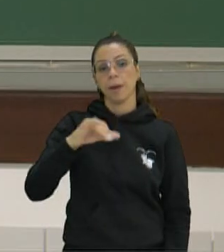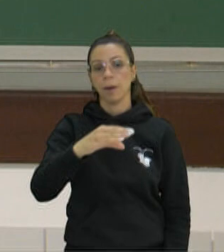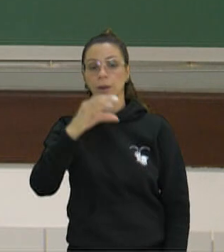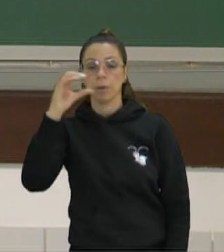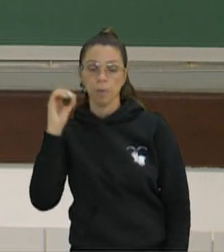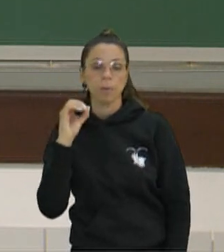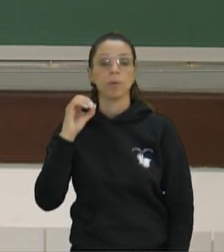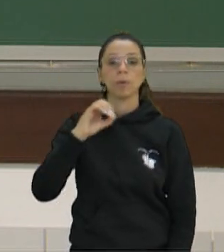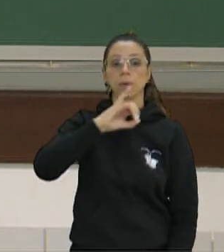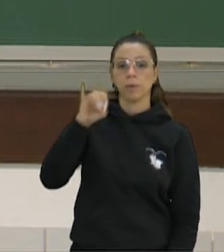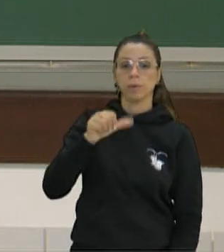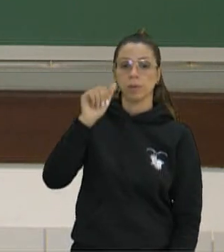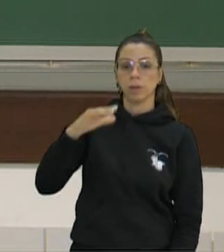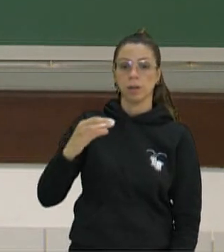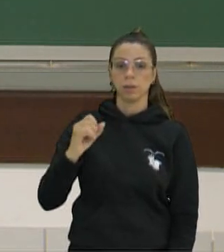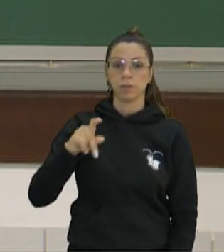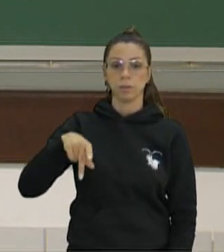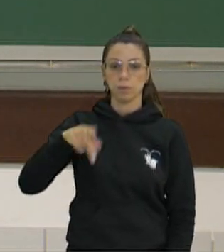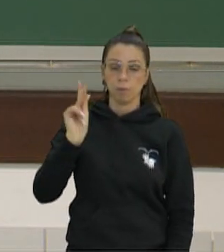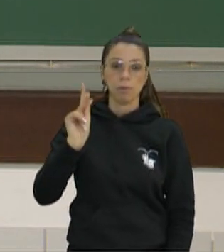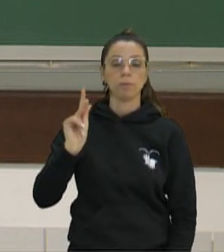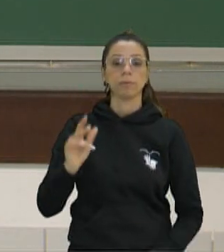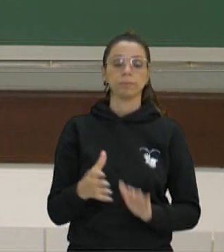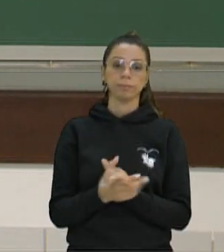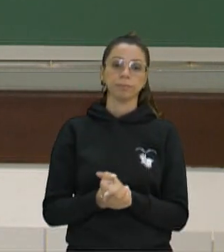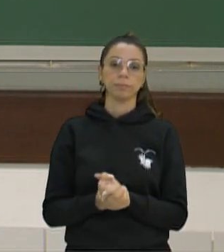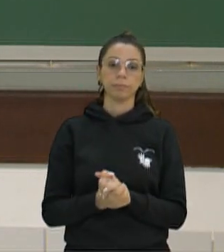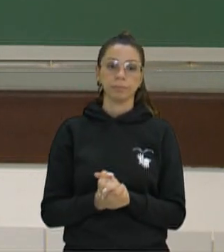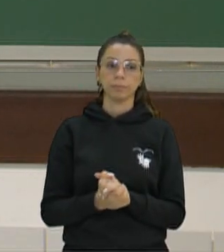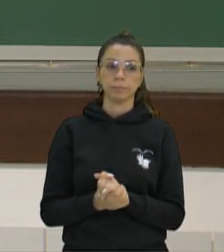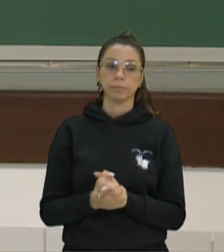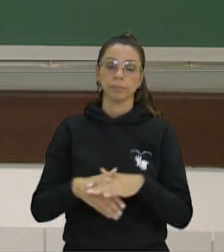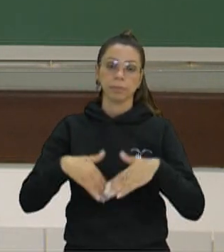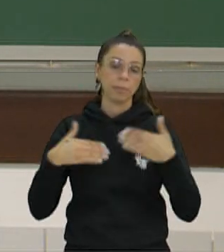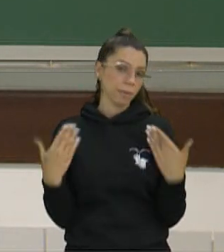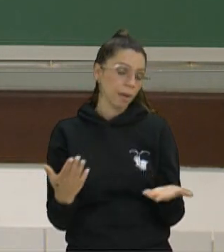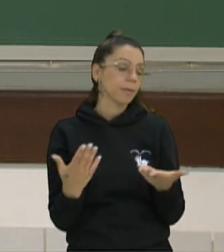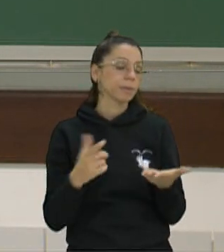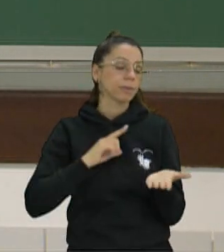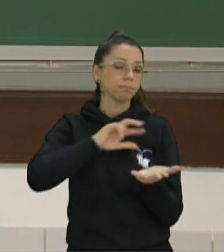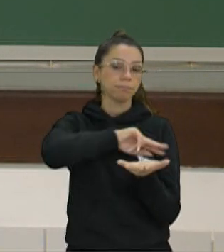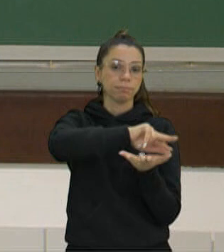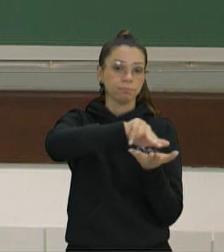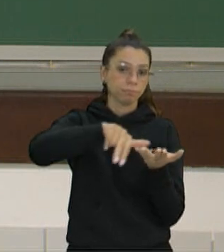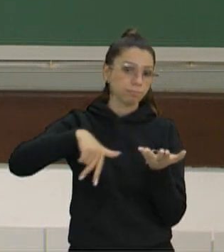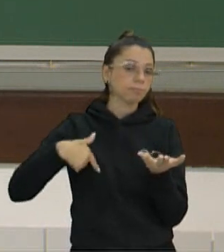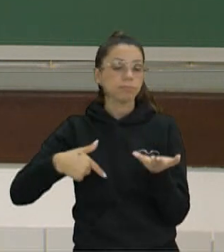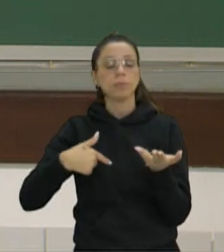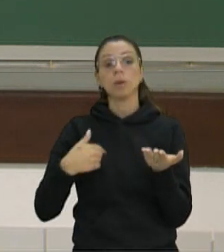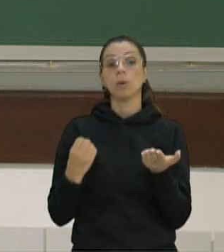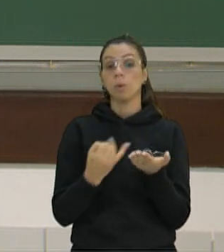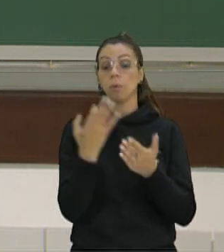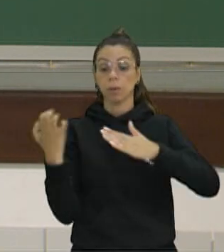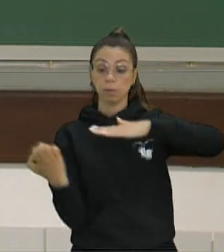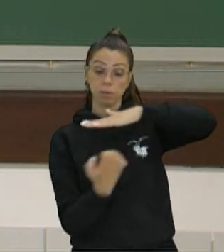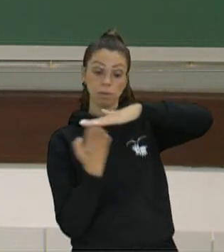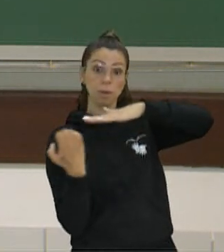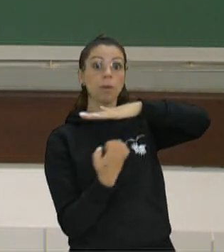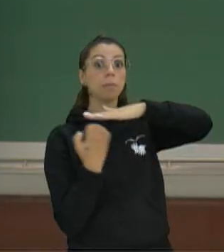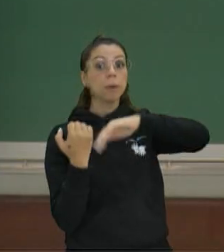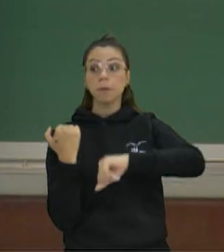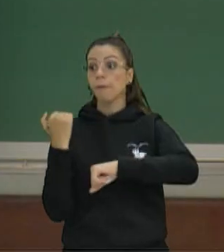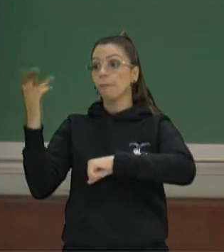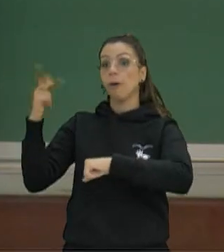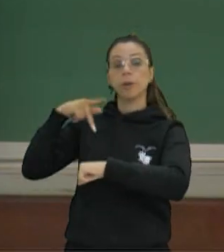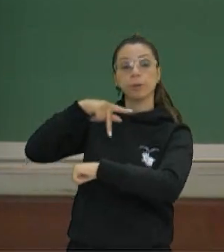Harry Styles, Watermelon Sugar High. E aí fizemos várias coisas e vimos o tanto de empresas transnacionais,